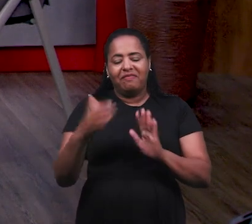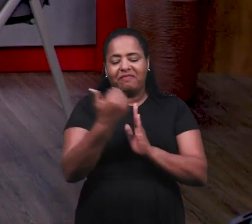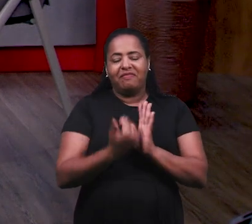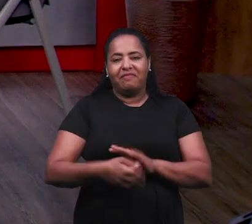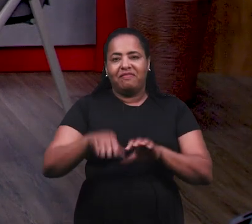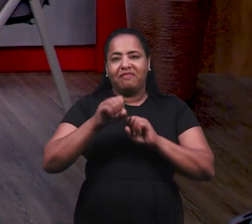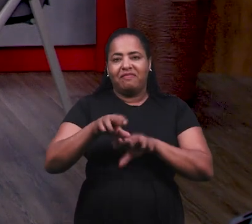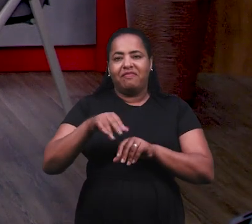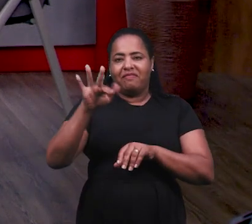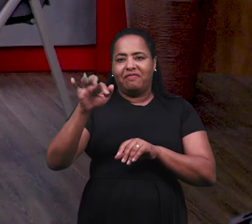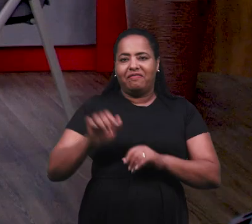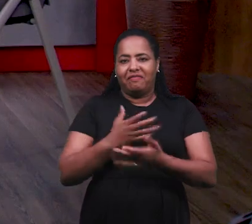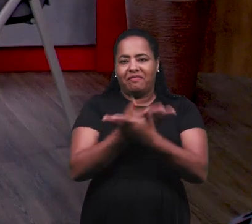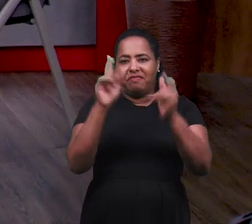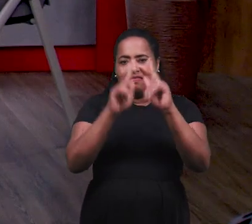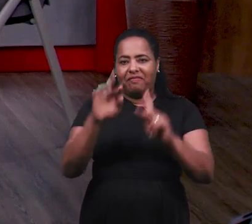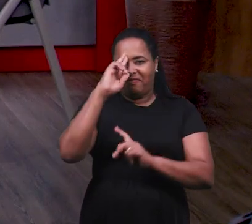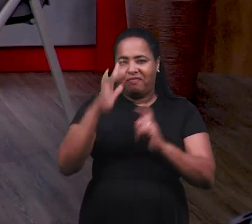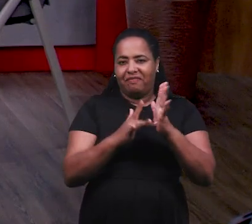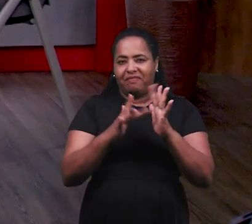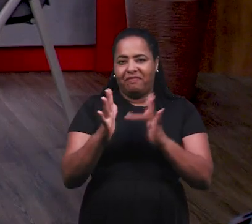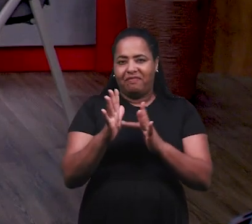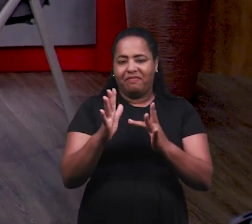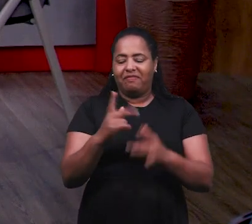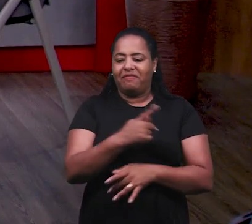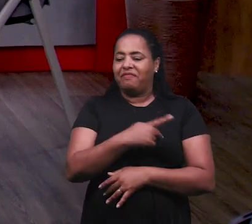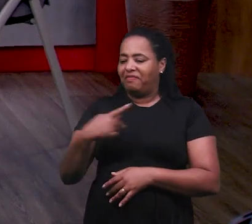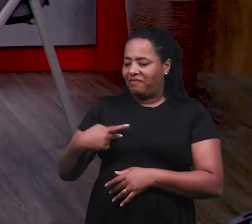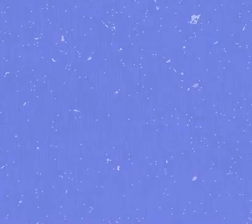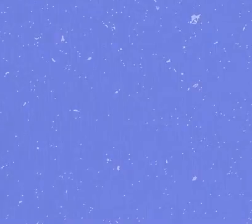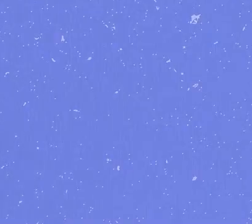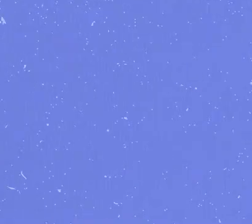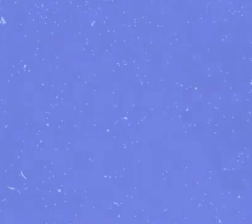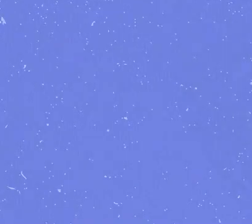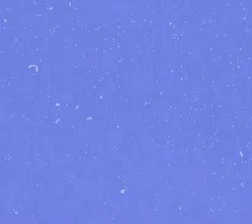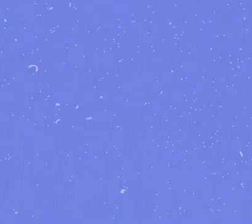um programa Educação em Fé. A todos a paz do Senhor Jesus. Paz do Senhor, pastor. A paz do Senhor.